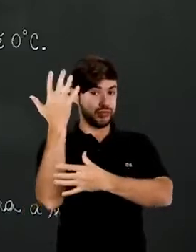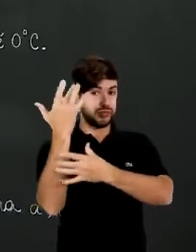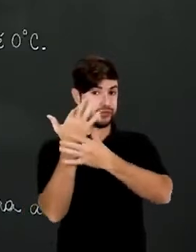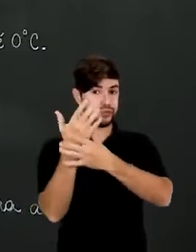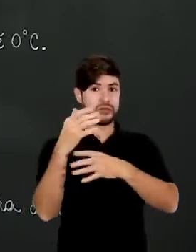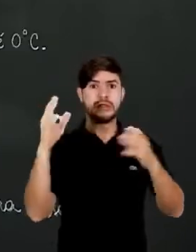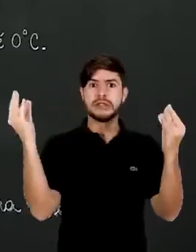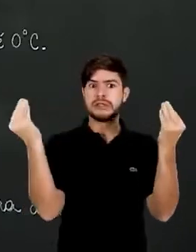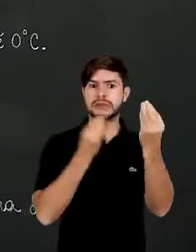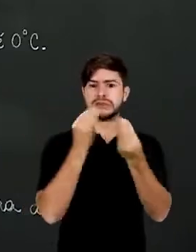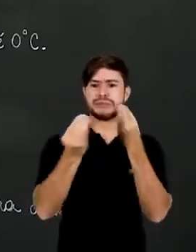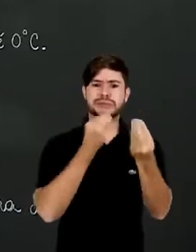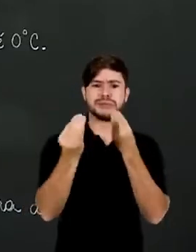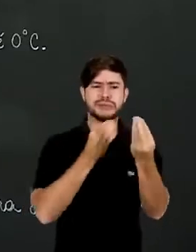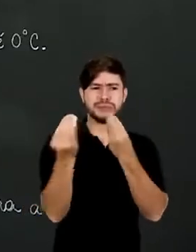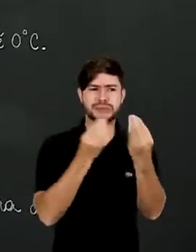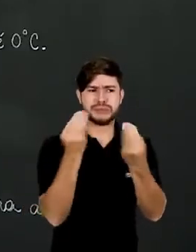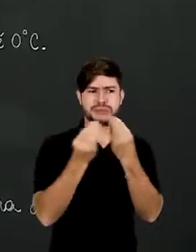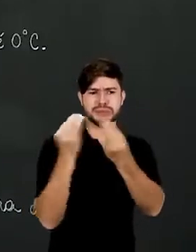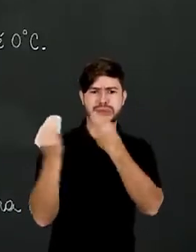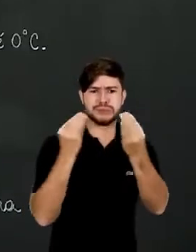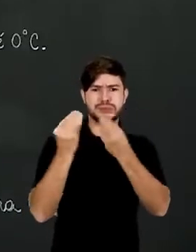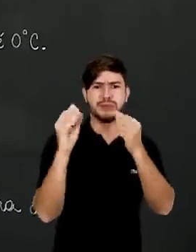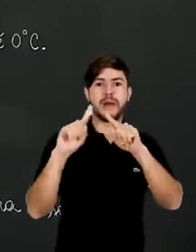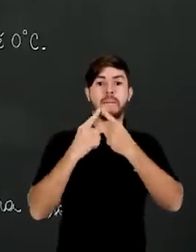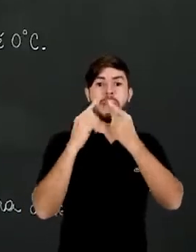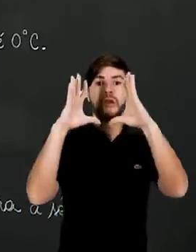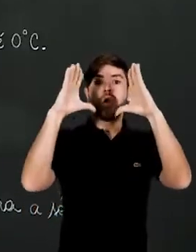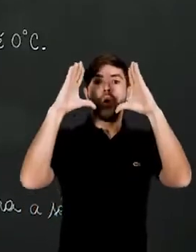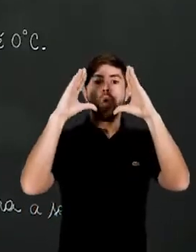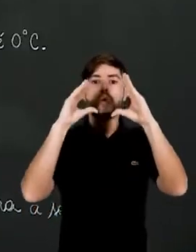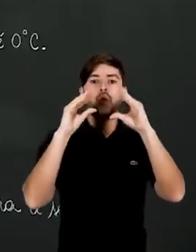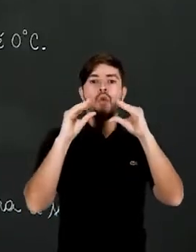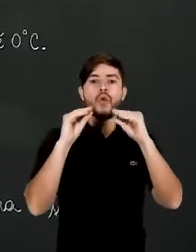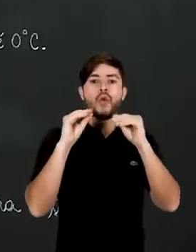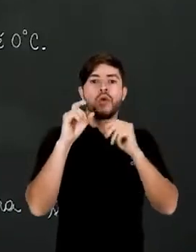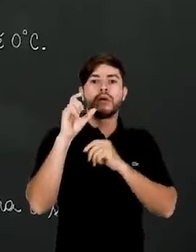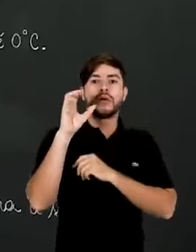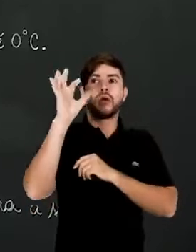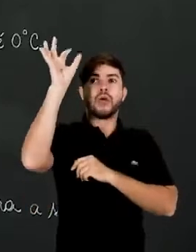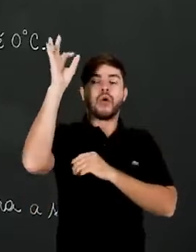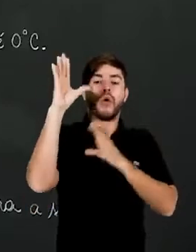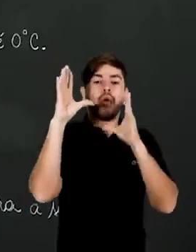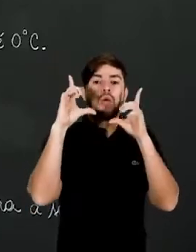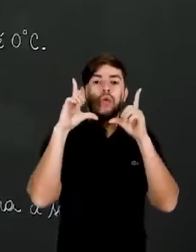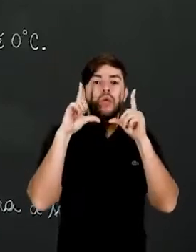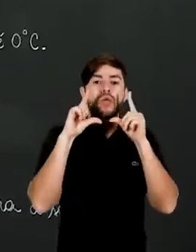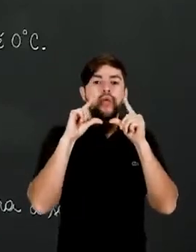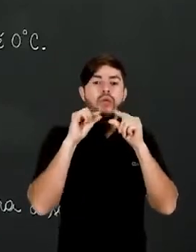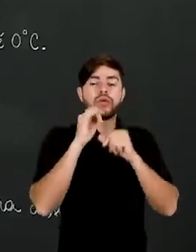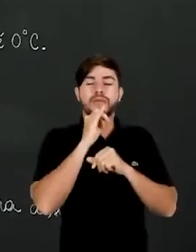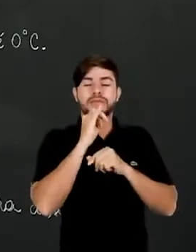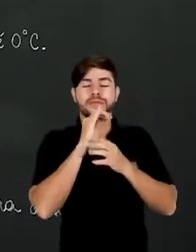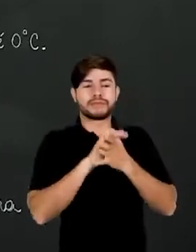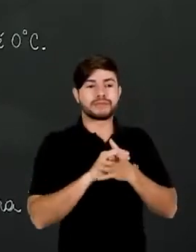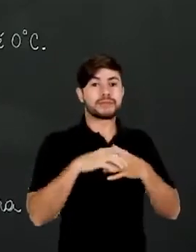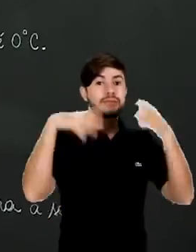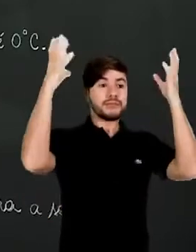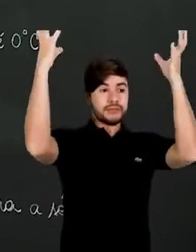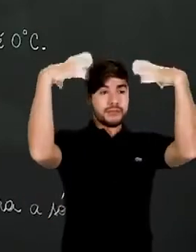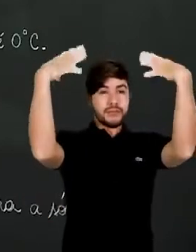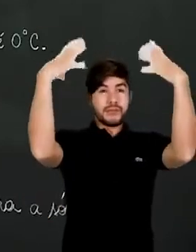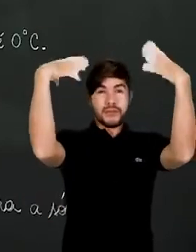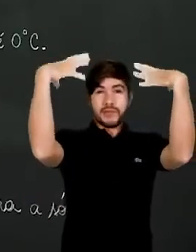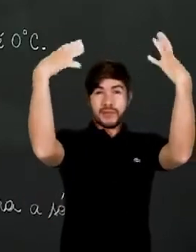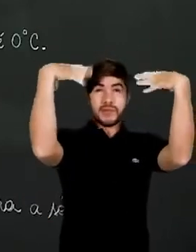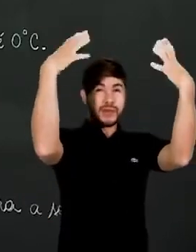aí super agitadas, mas aí eu baixo a temperatura do ambiente. Por exemplo, isso acontece quando você toma o seu banho quente, então a sua água no